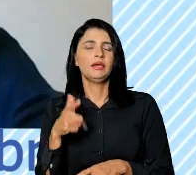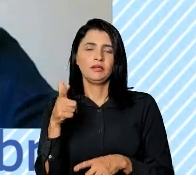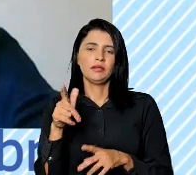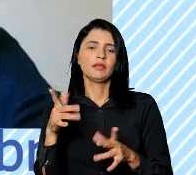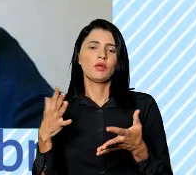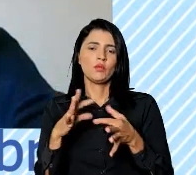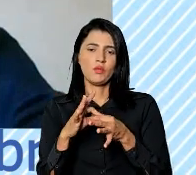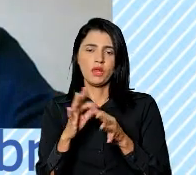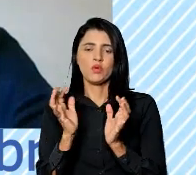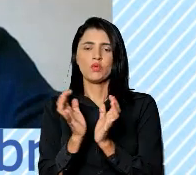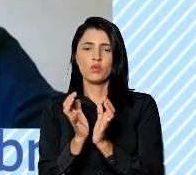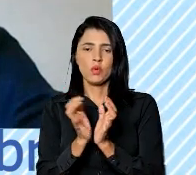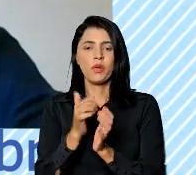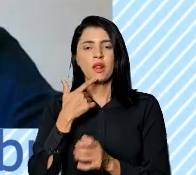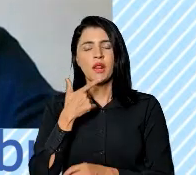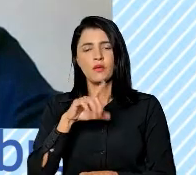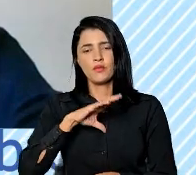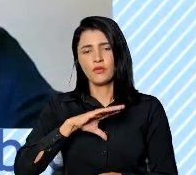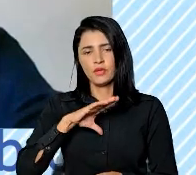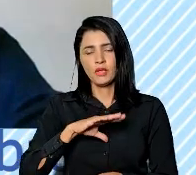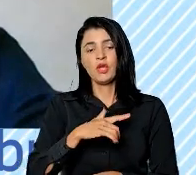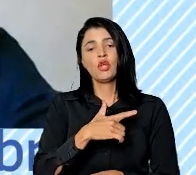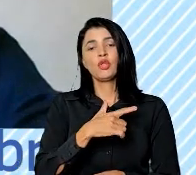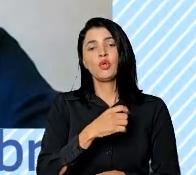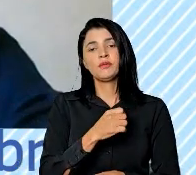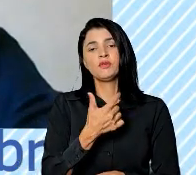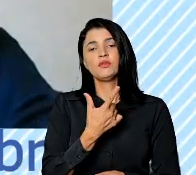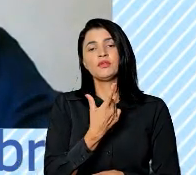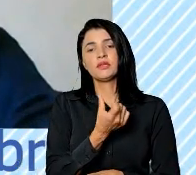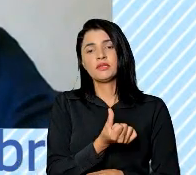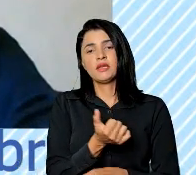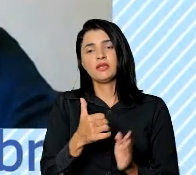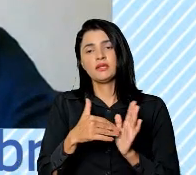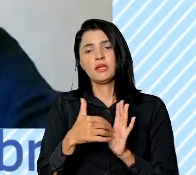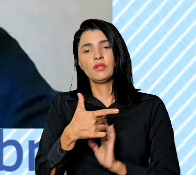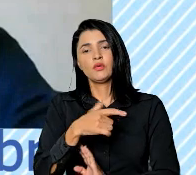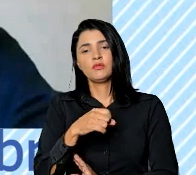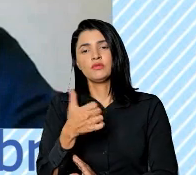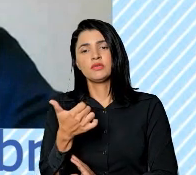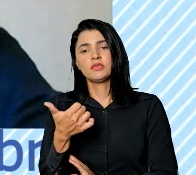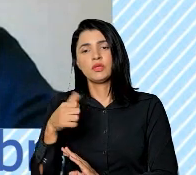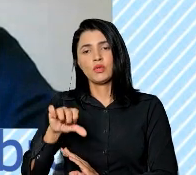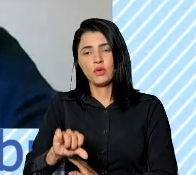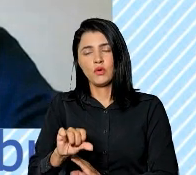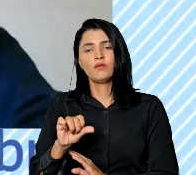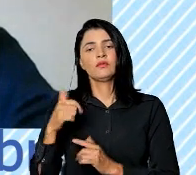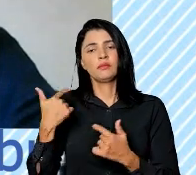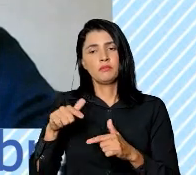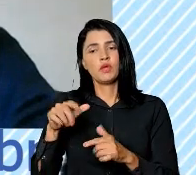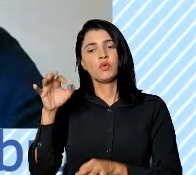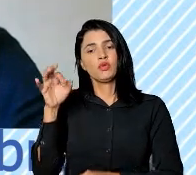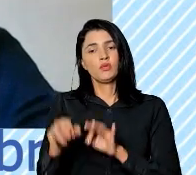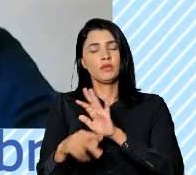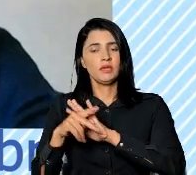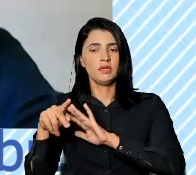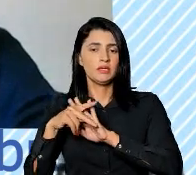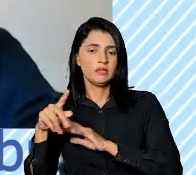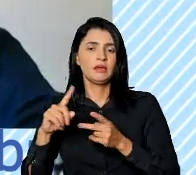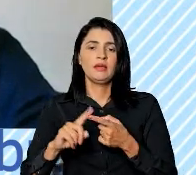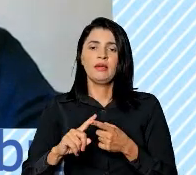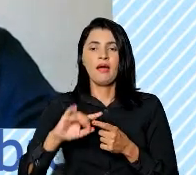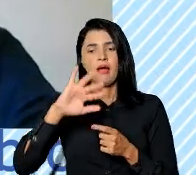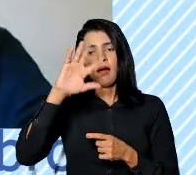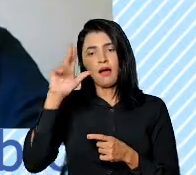de 2016 e 2019. Então, trabalhei com juízes lusófonos da África, da Ásia, Timor-Leste, e também os